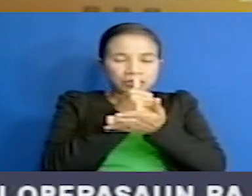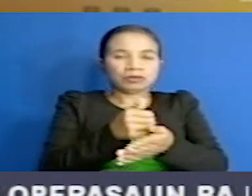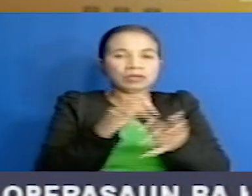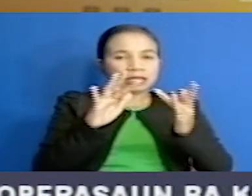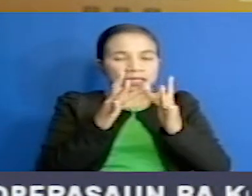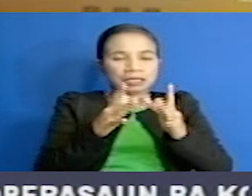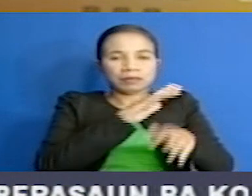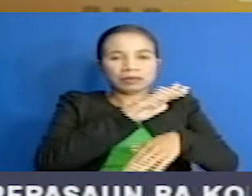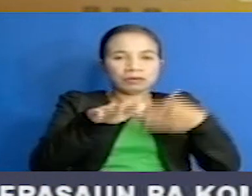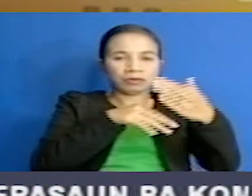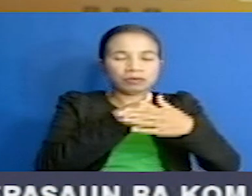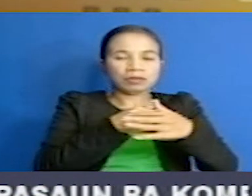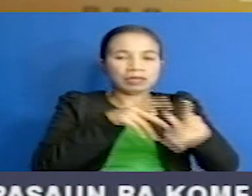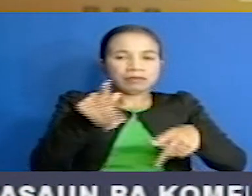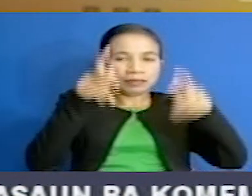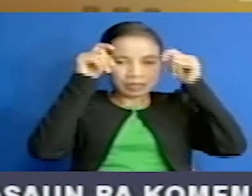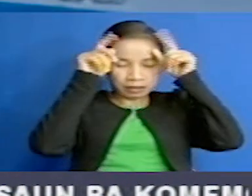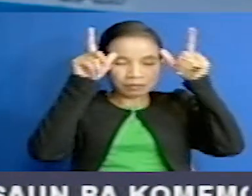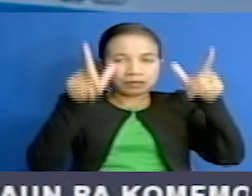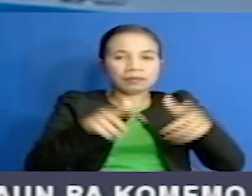toma aqui a Timor-Leste.